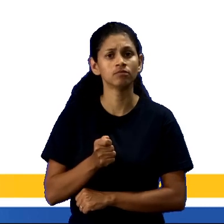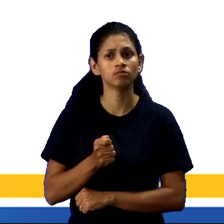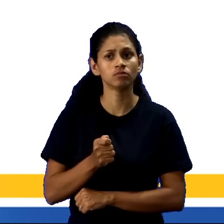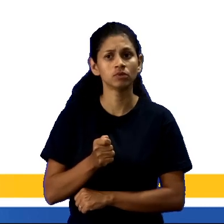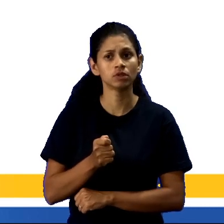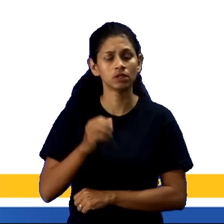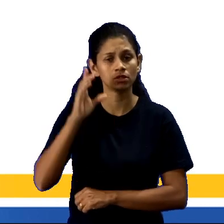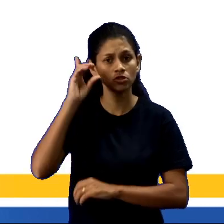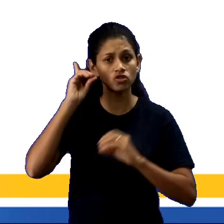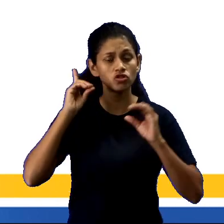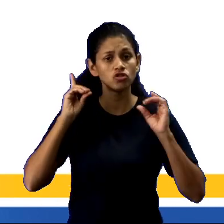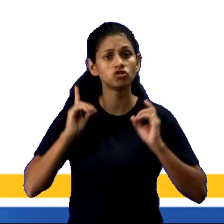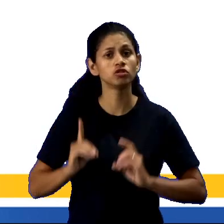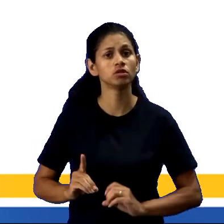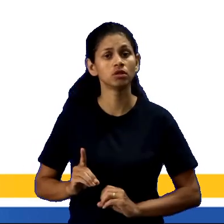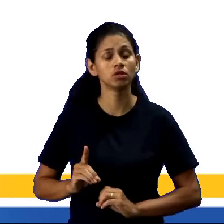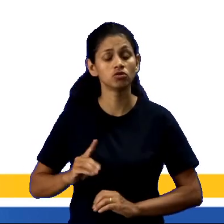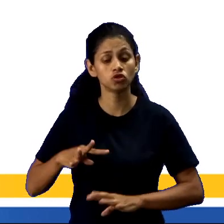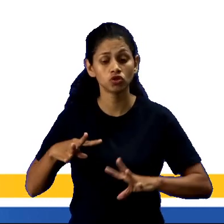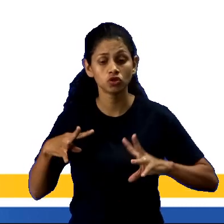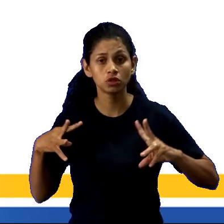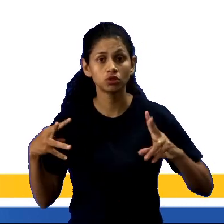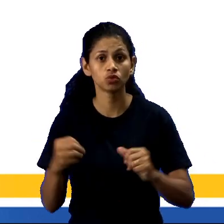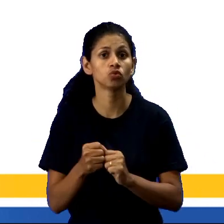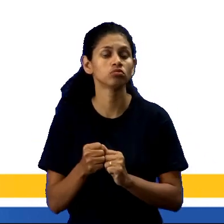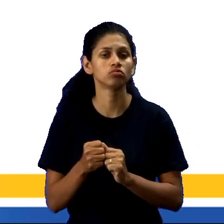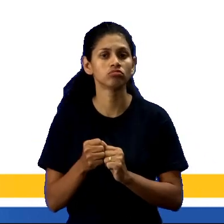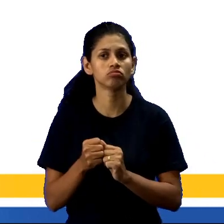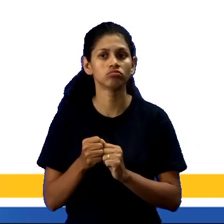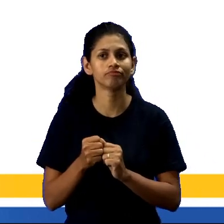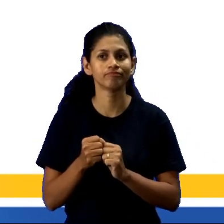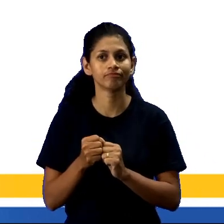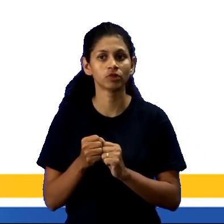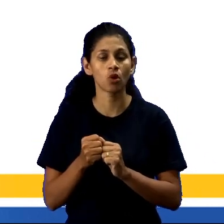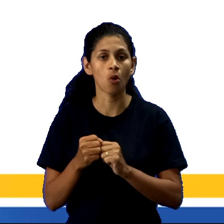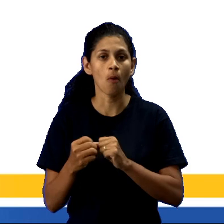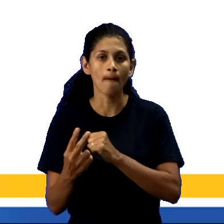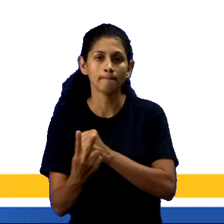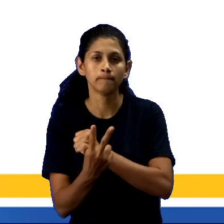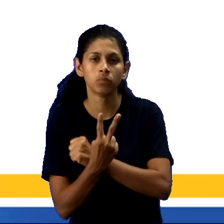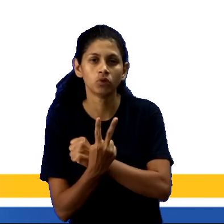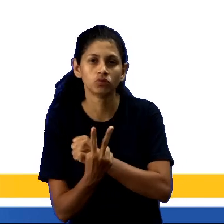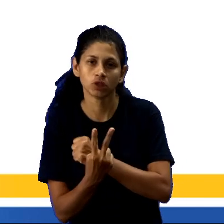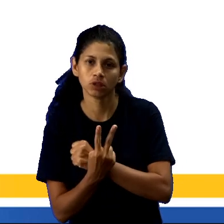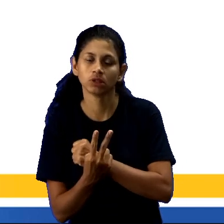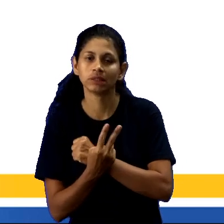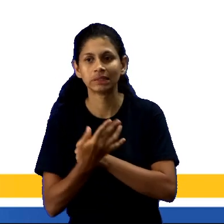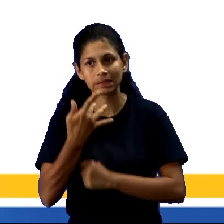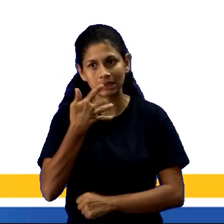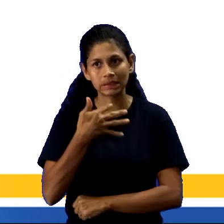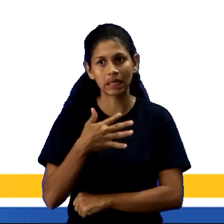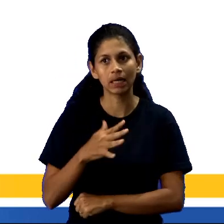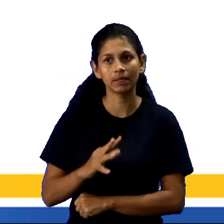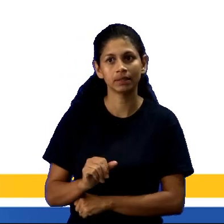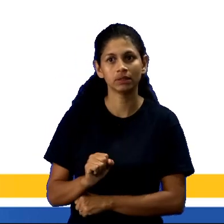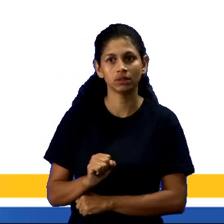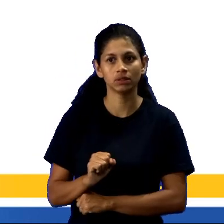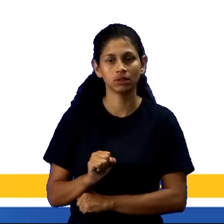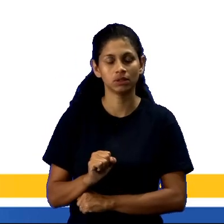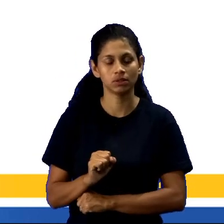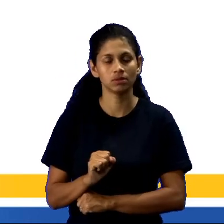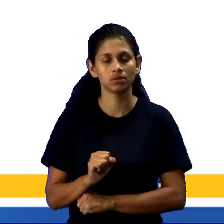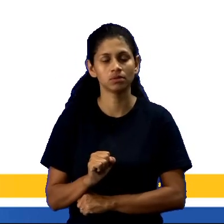dignidade da criança e do adolescente, pondo-os a salvo de qualquer tratamento desumano,